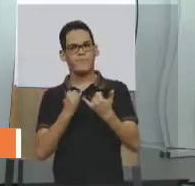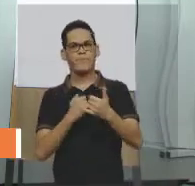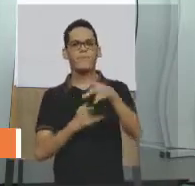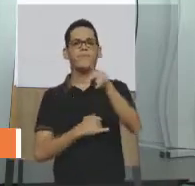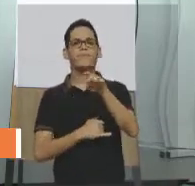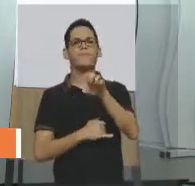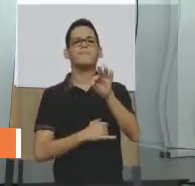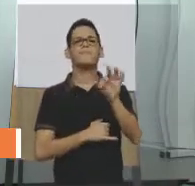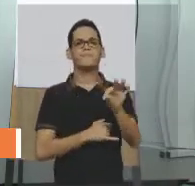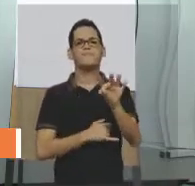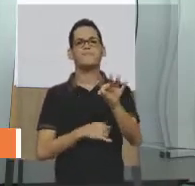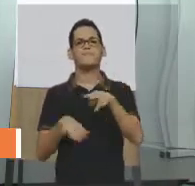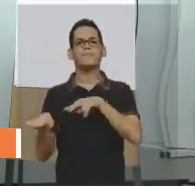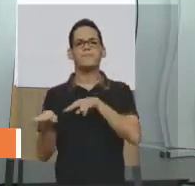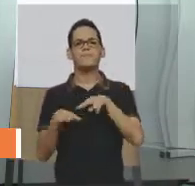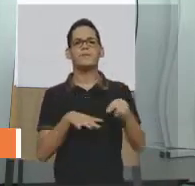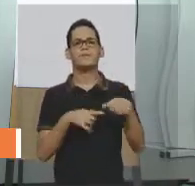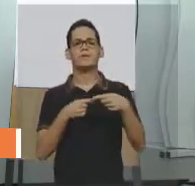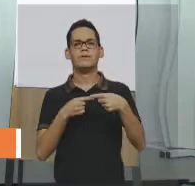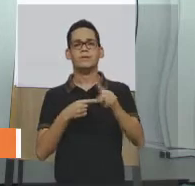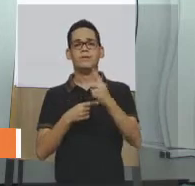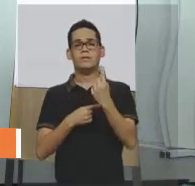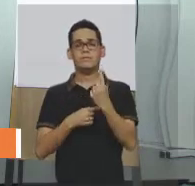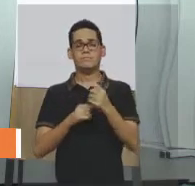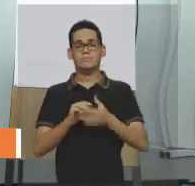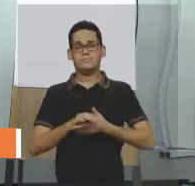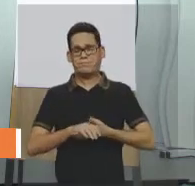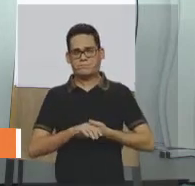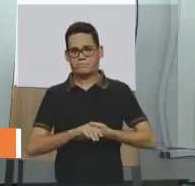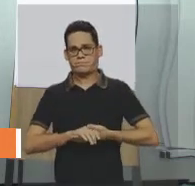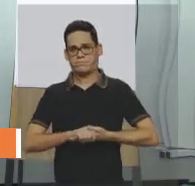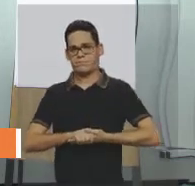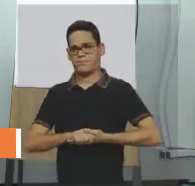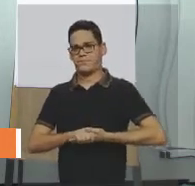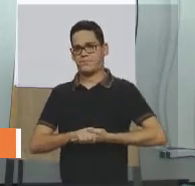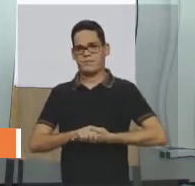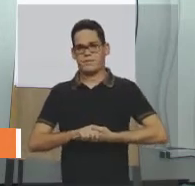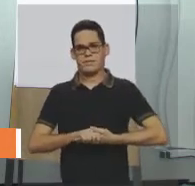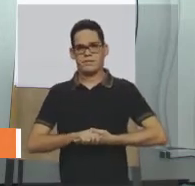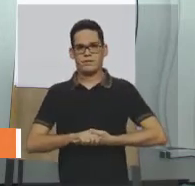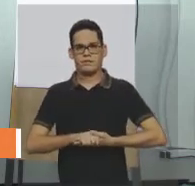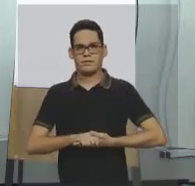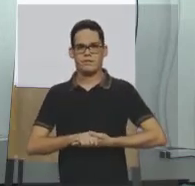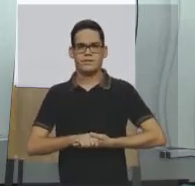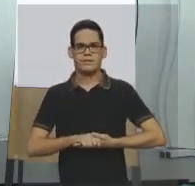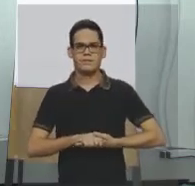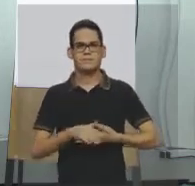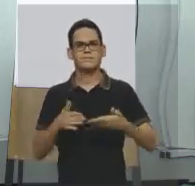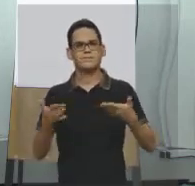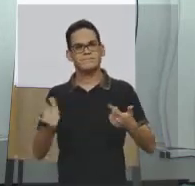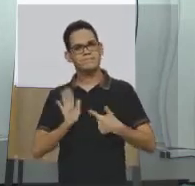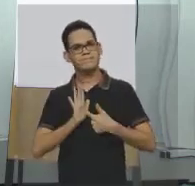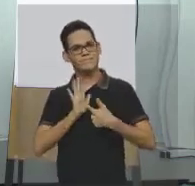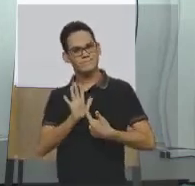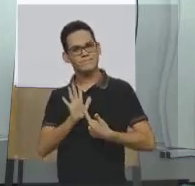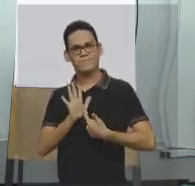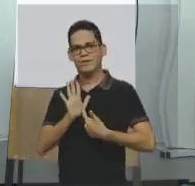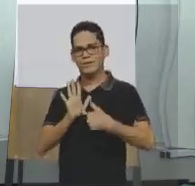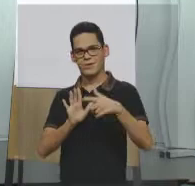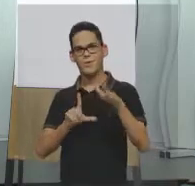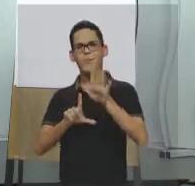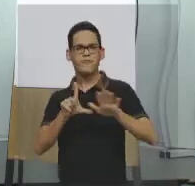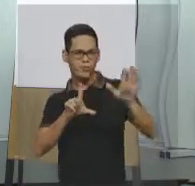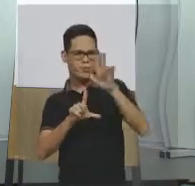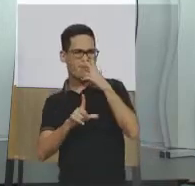da primeira semana, né, a semana de placas tectônicas, tem essa questão, desse jeitinho, exceto pela figura que eu usei, uma